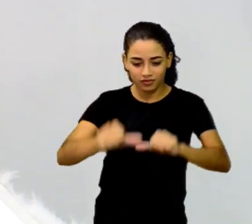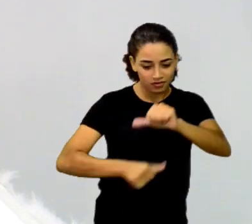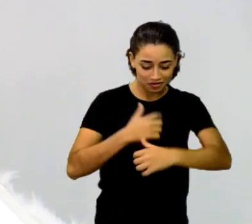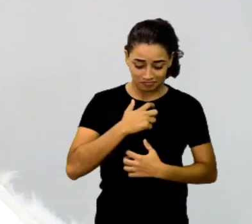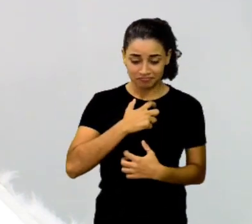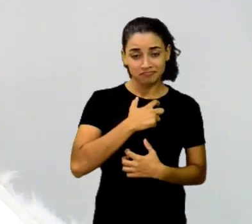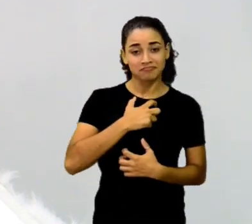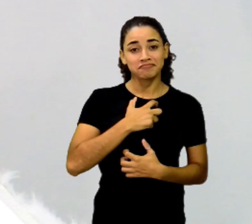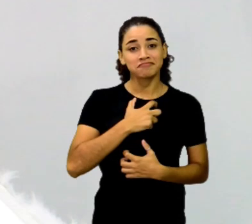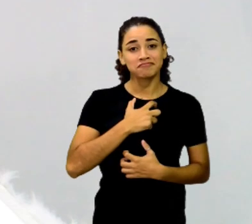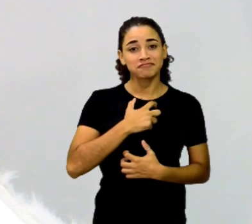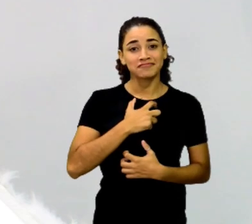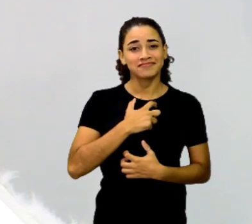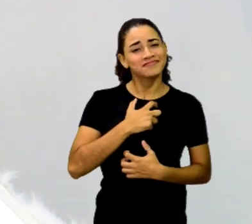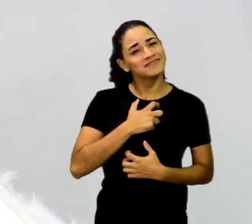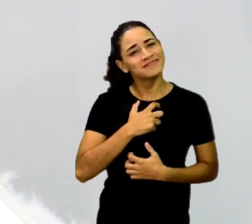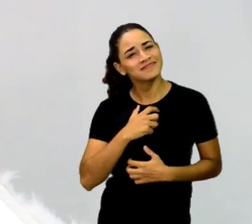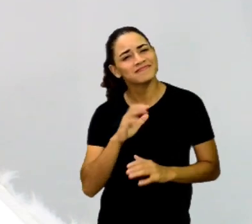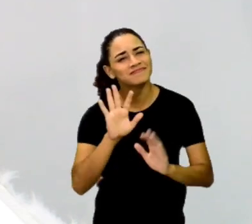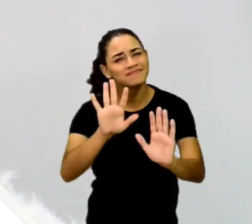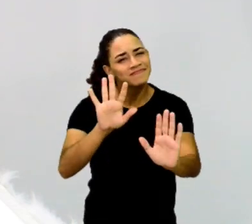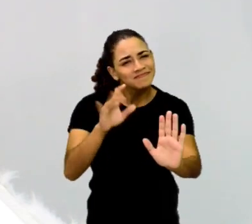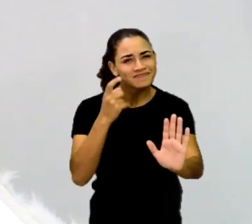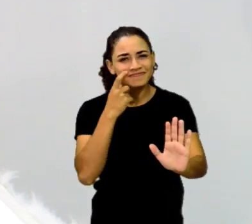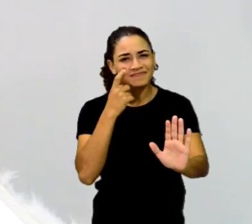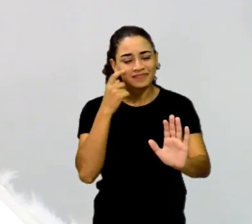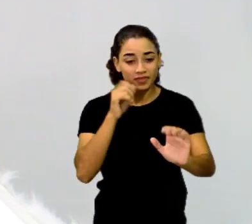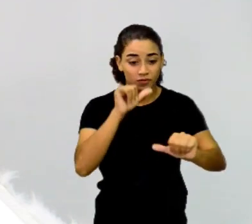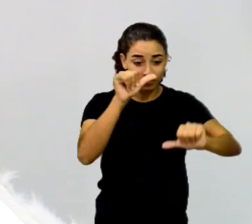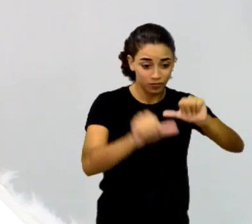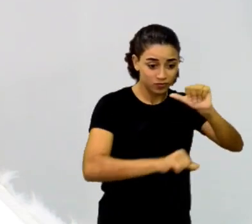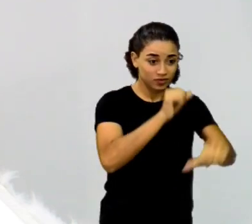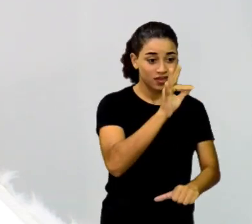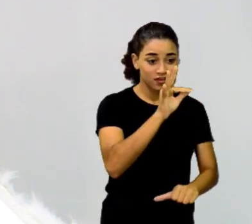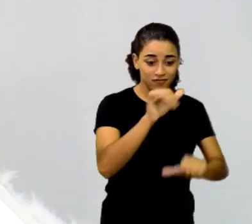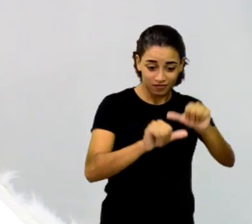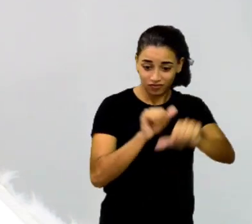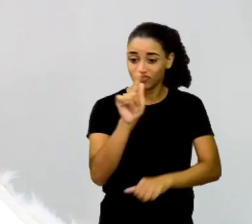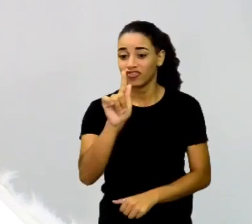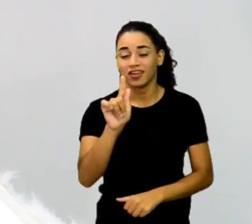elegante? Ora, troque o F por G.